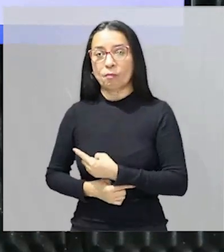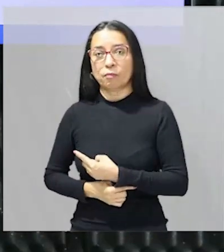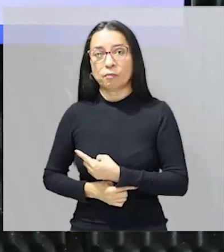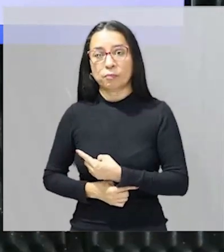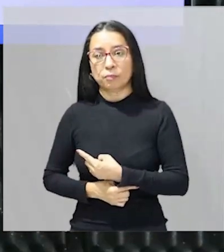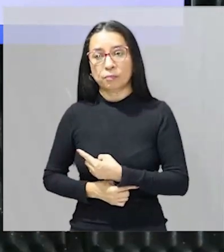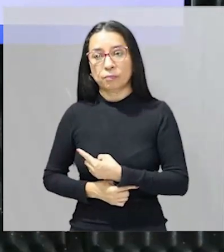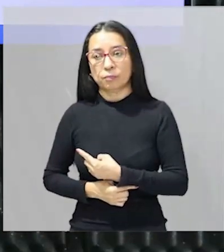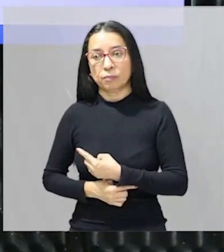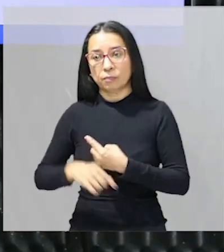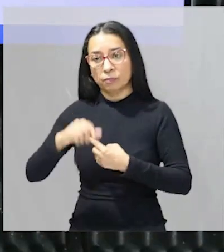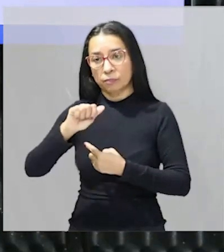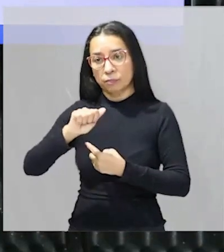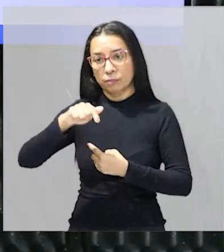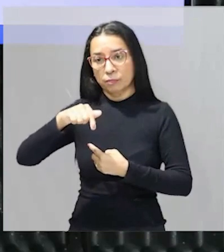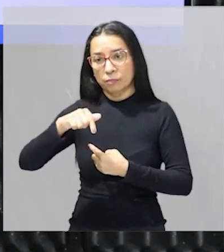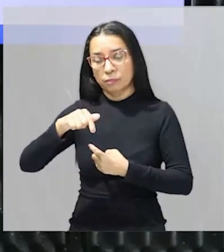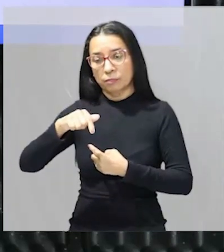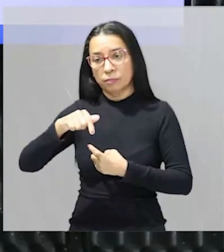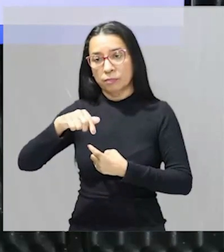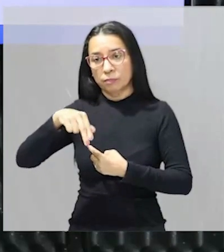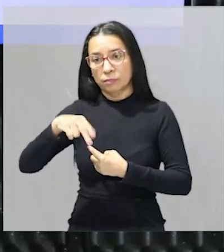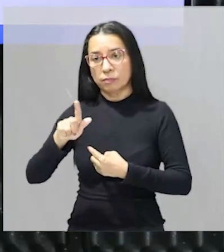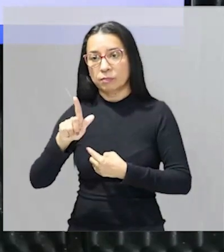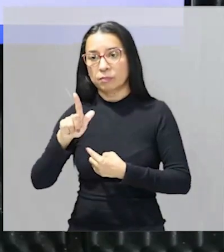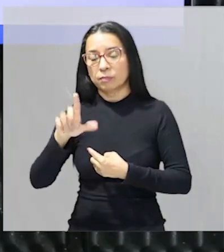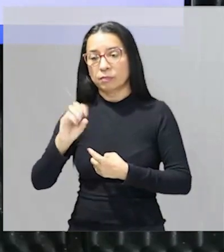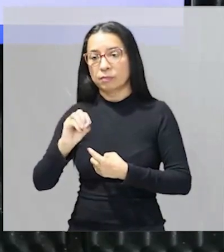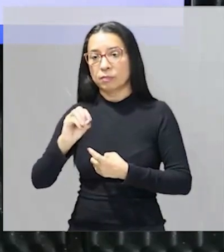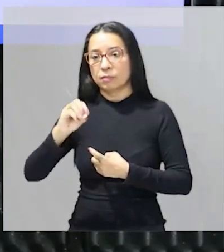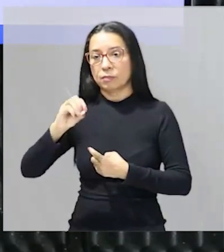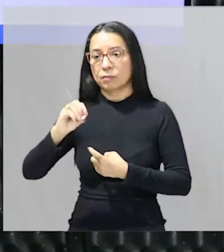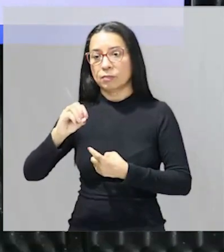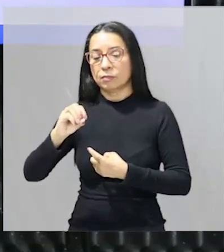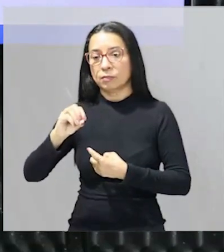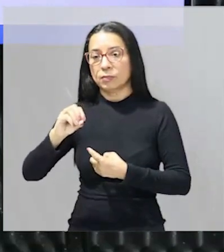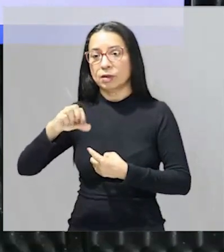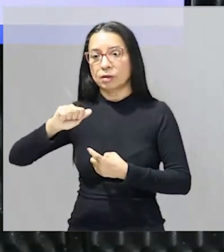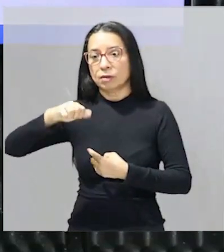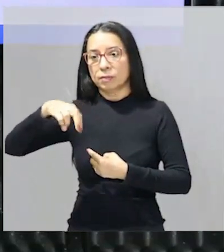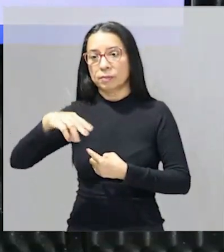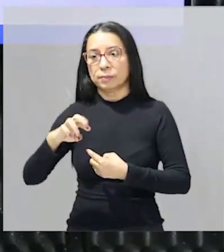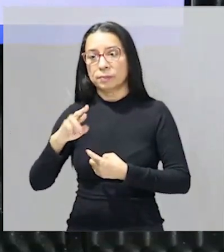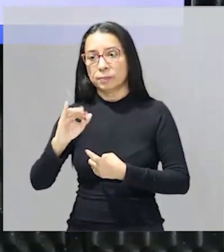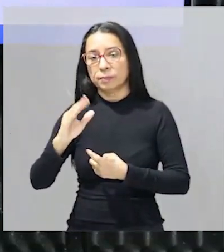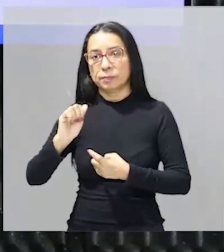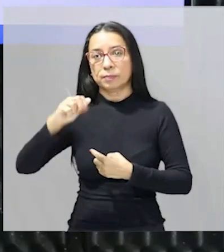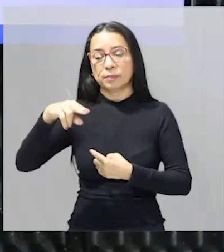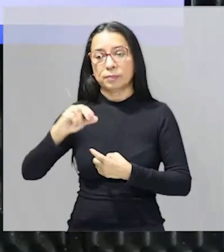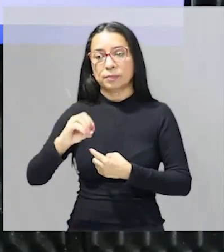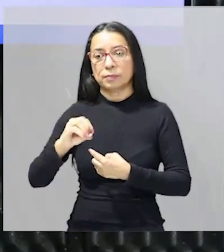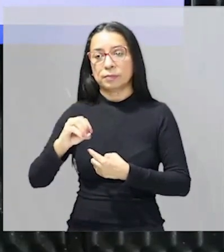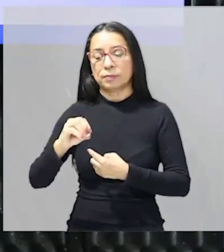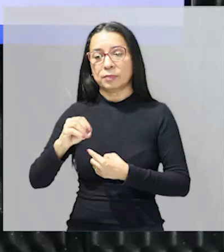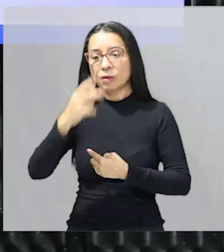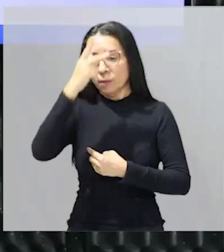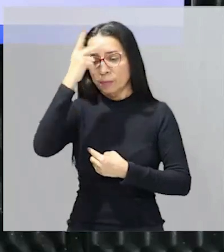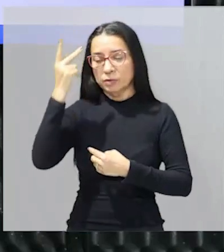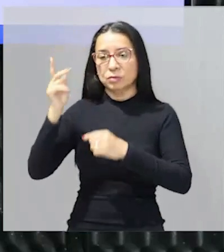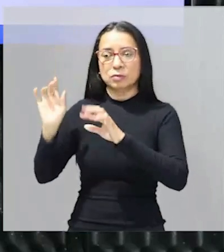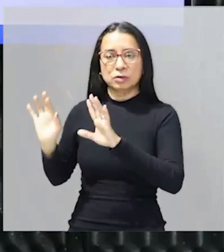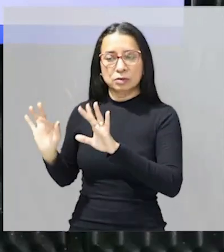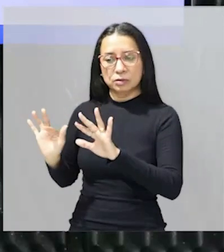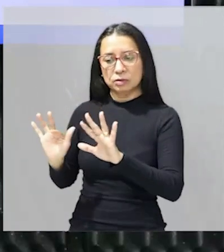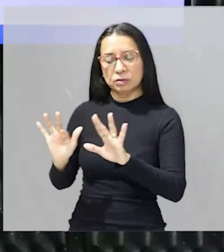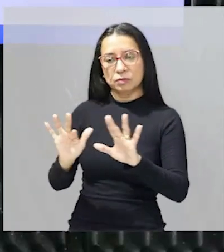anglo-americanos são colonos ingleses que vieram para a América. Colonos ingleses que vieram para as